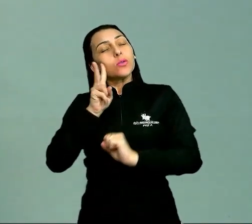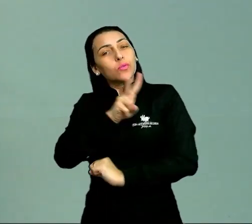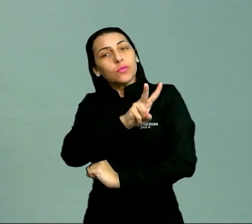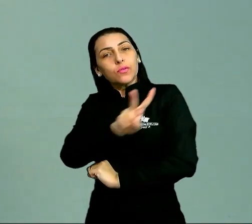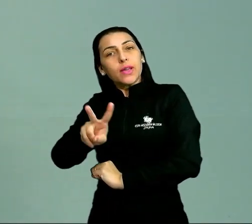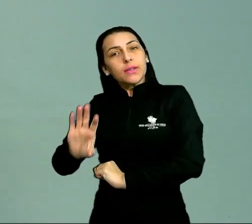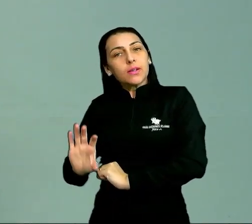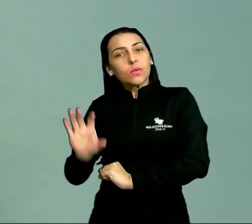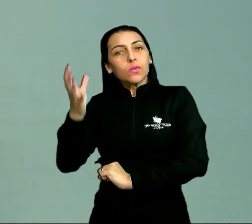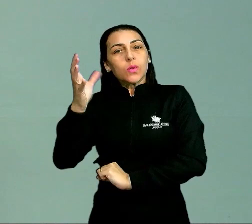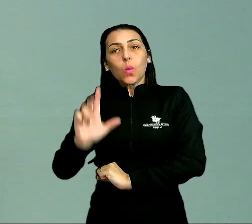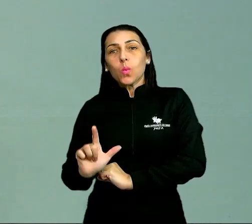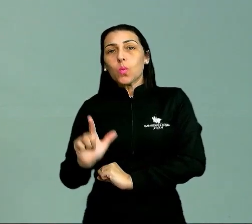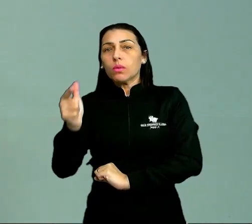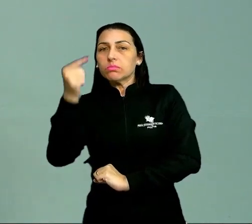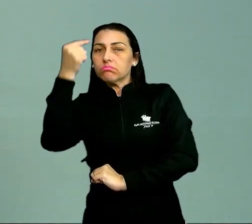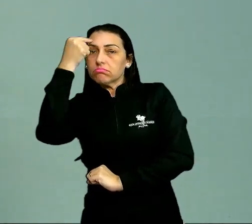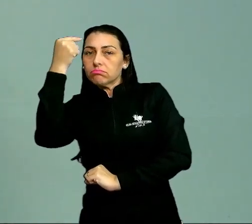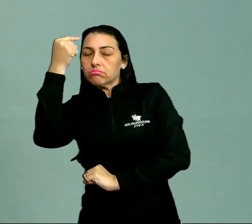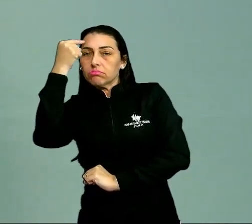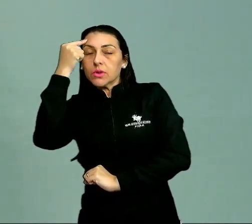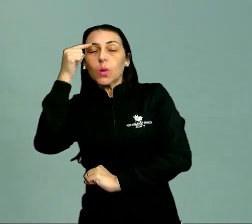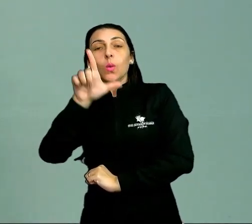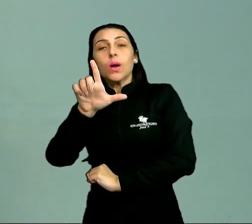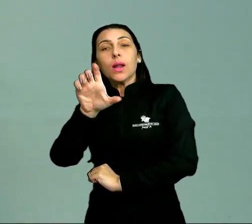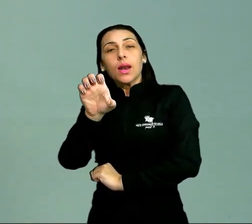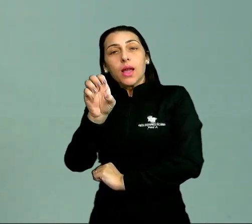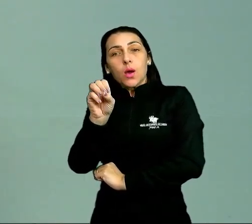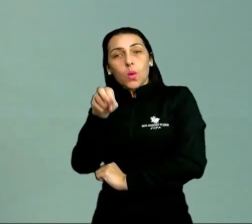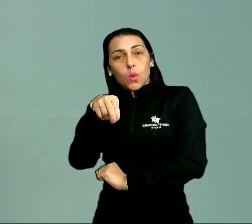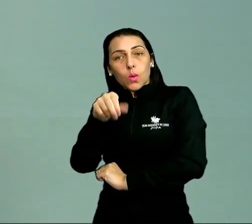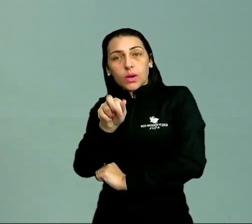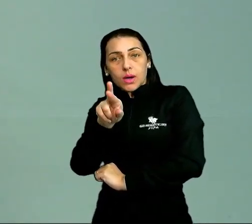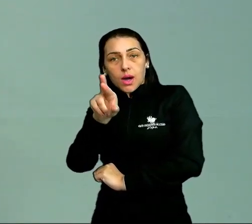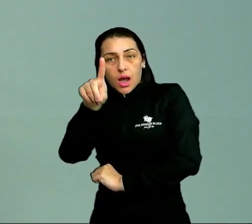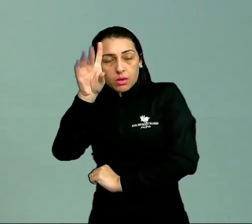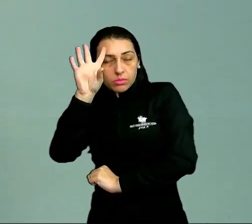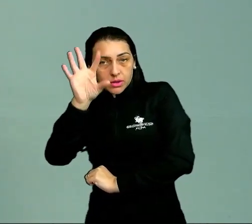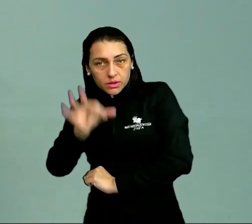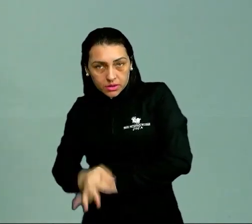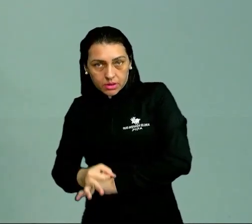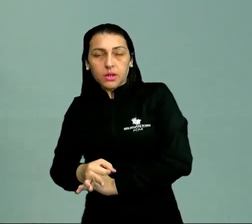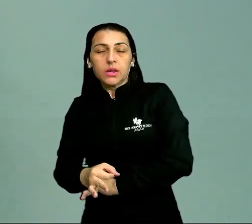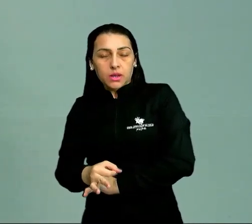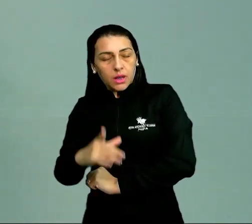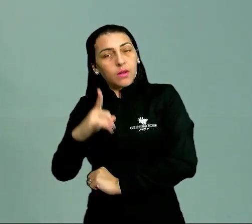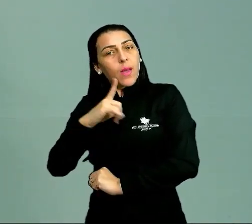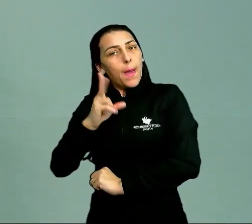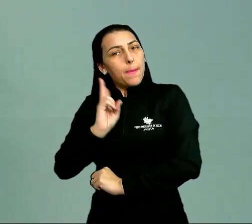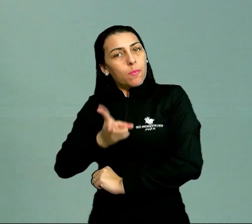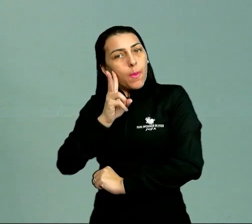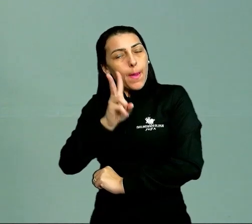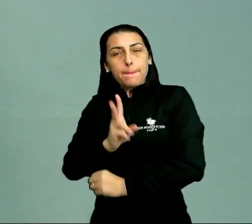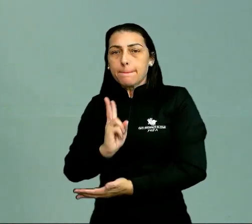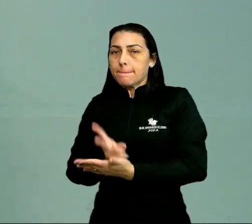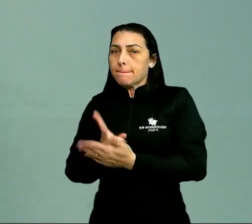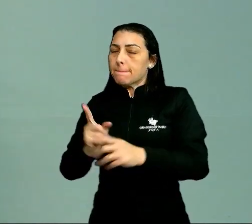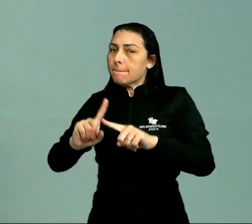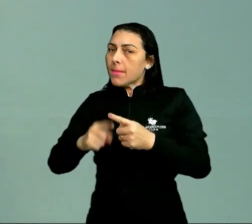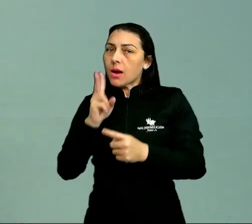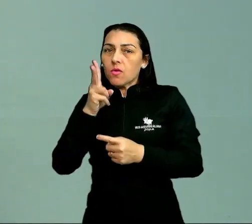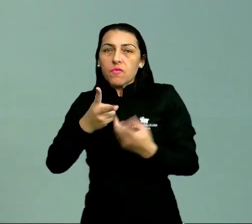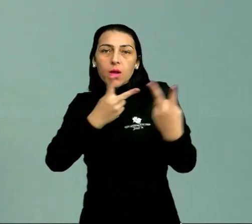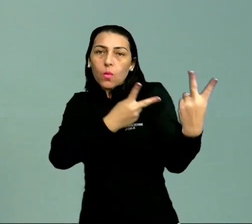essa realidade com outros olhos. Então, Leonardo tem toda a razão. A gente vê a mesma coisa, porém a gente não vê